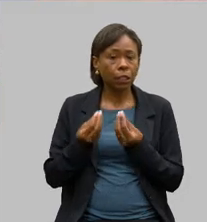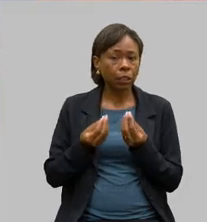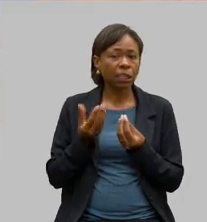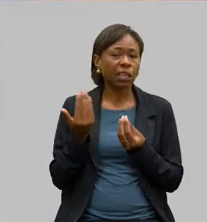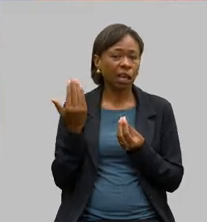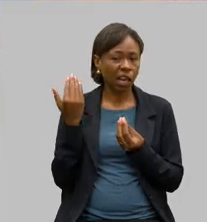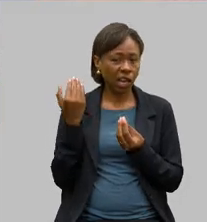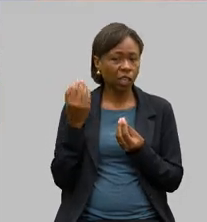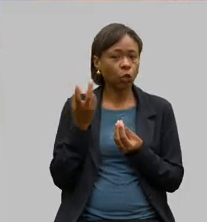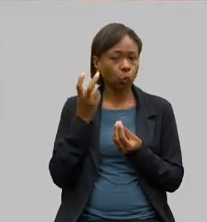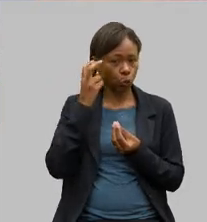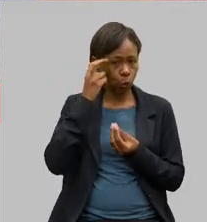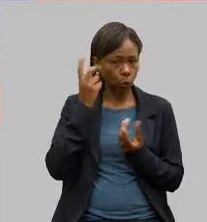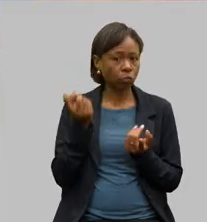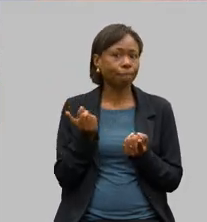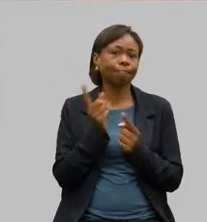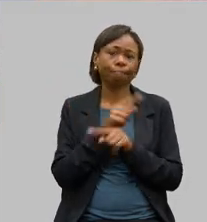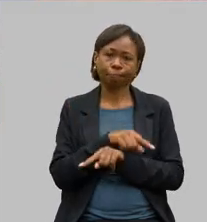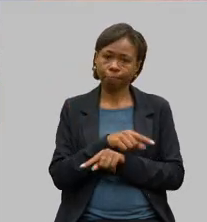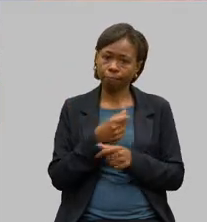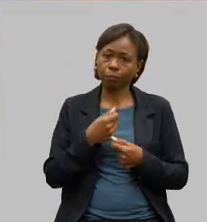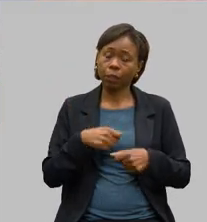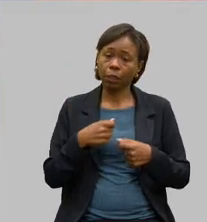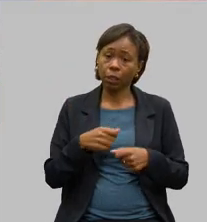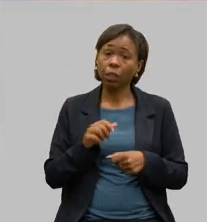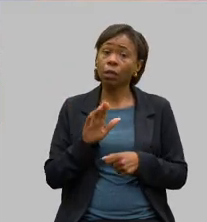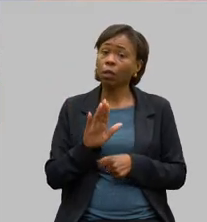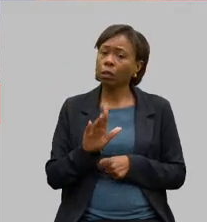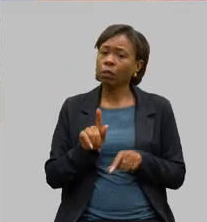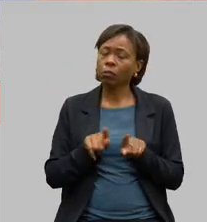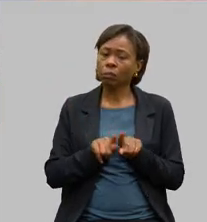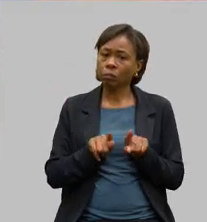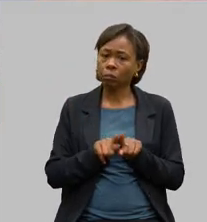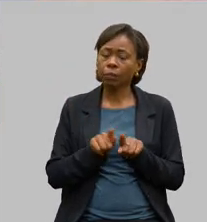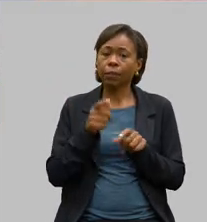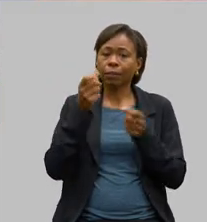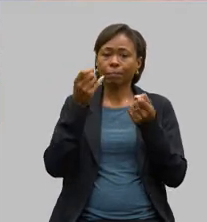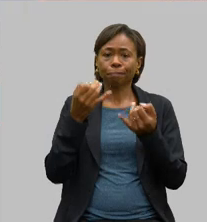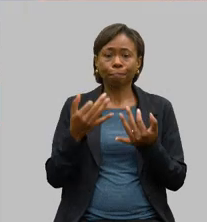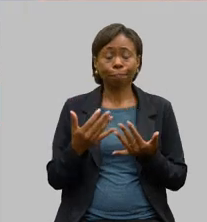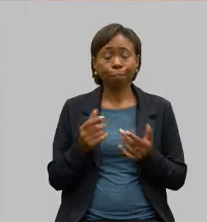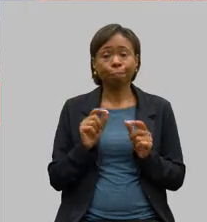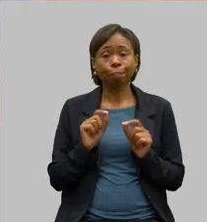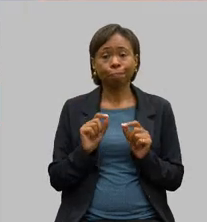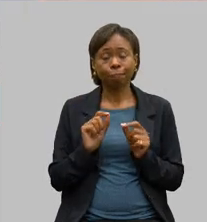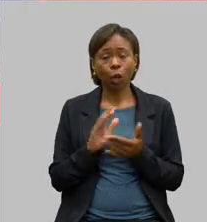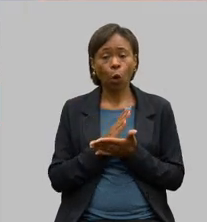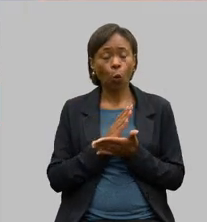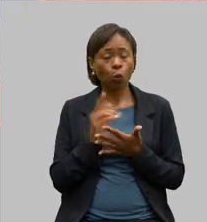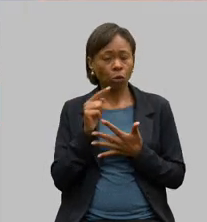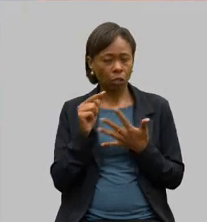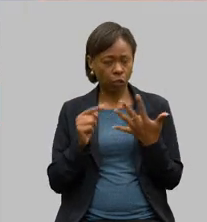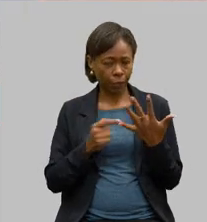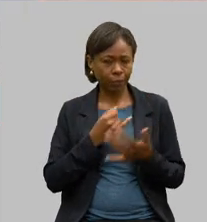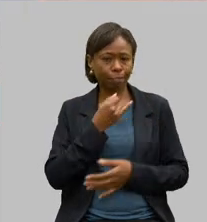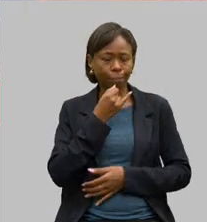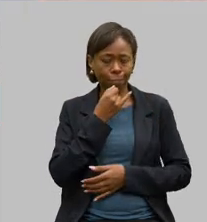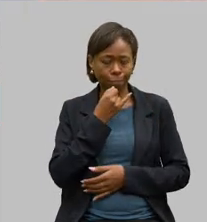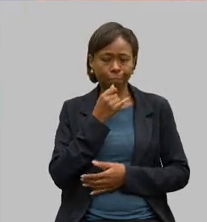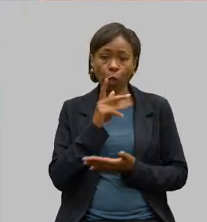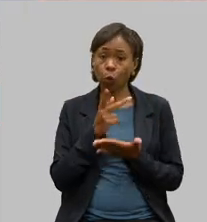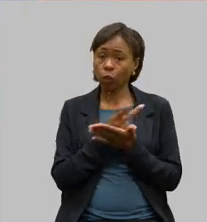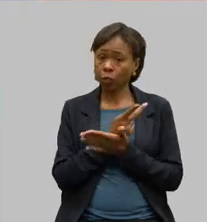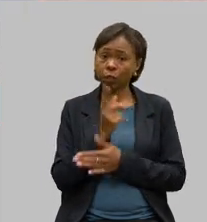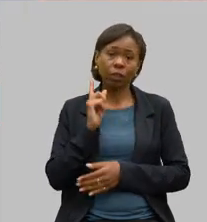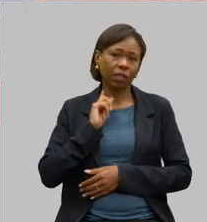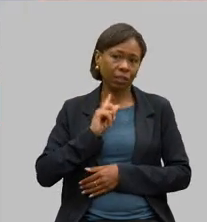setor cultural e eu não podia deixar também secretário de lamentar algumas coisas que aconteceram no nosso estado